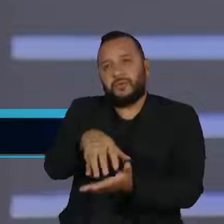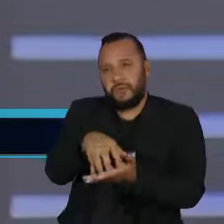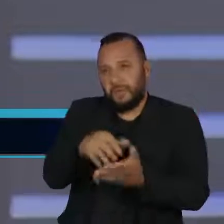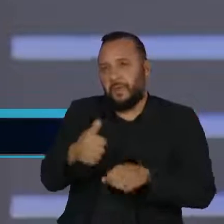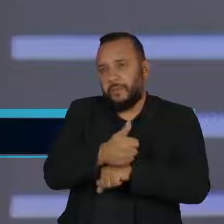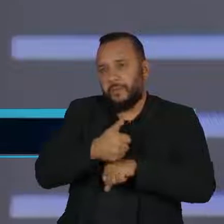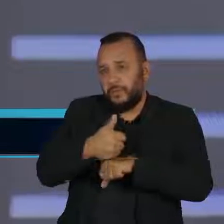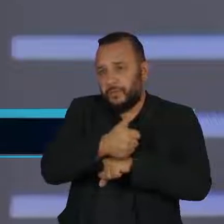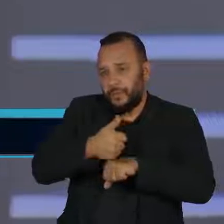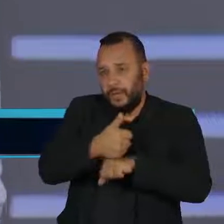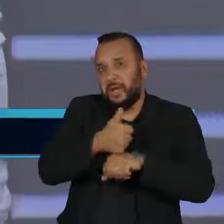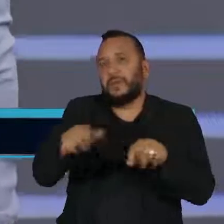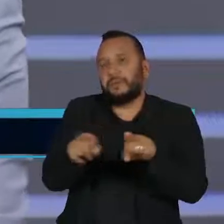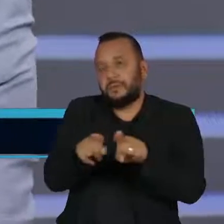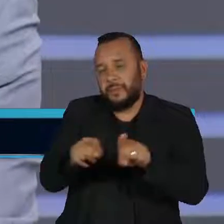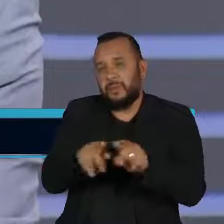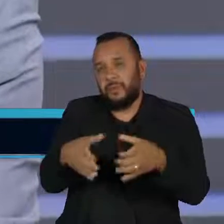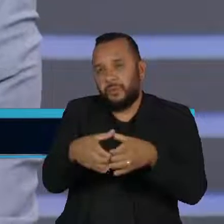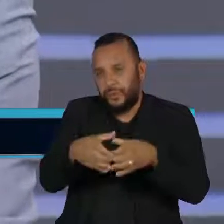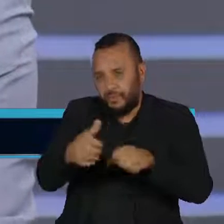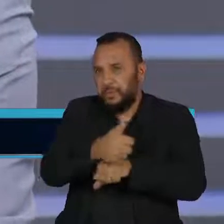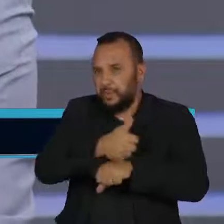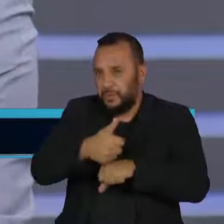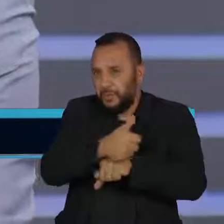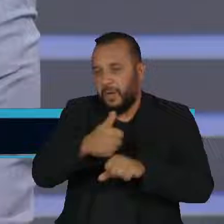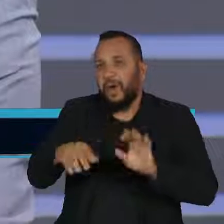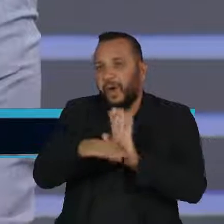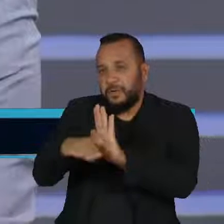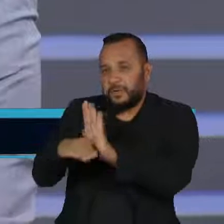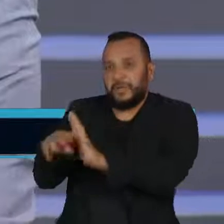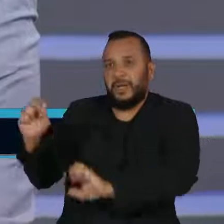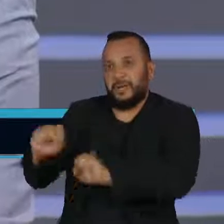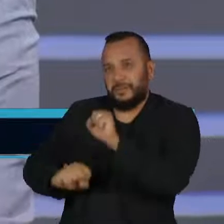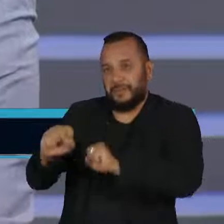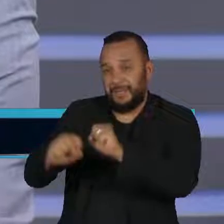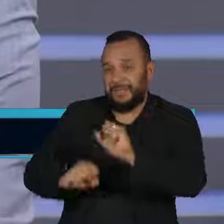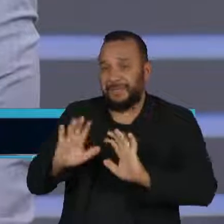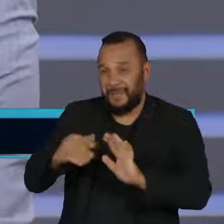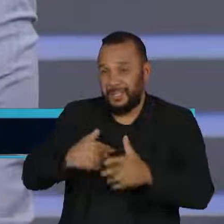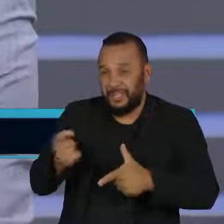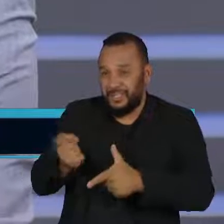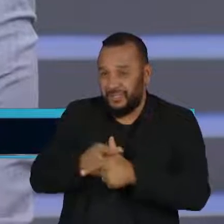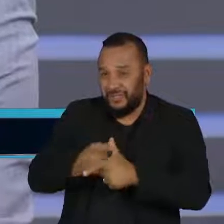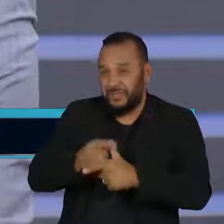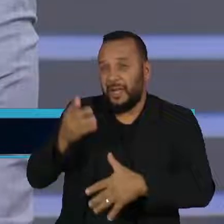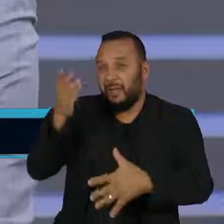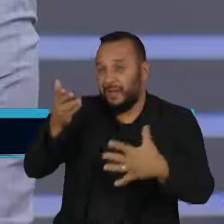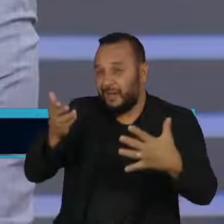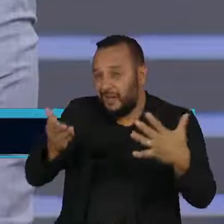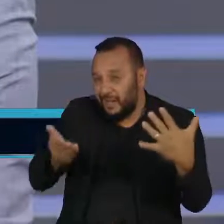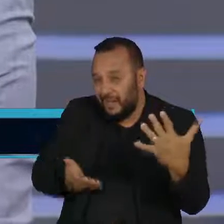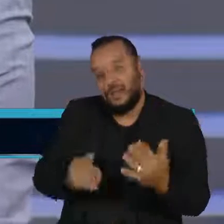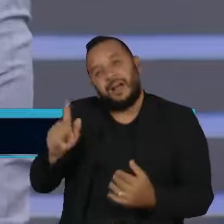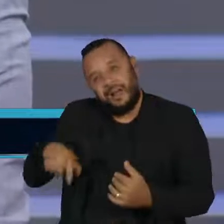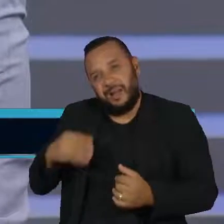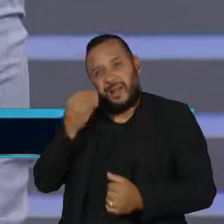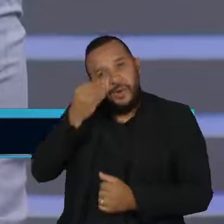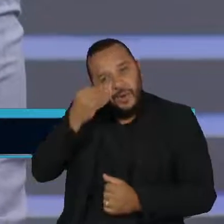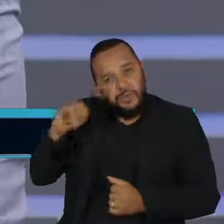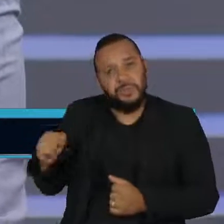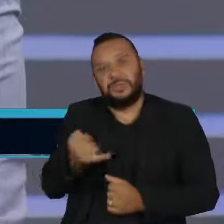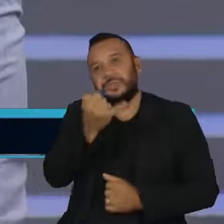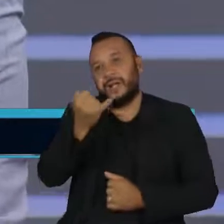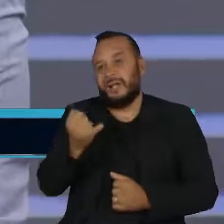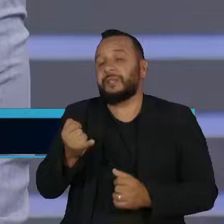câmaras especializadas no tribunal. Agora, a recuperação judicial realmente é uma chance, é uma busca para que você